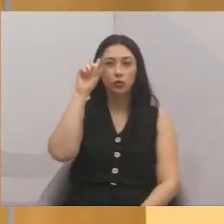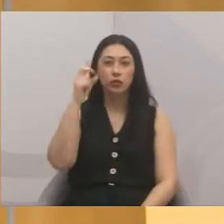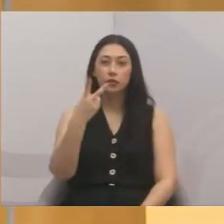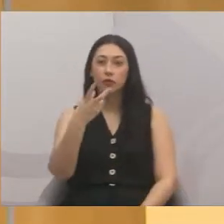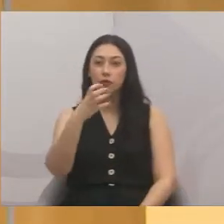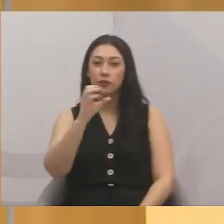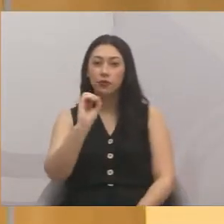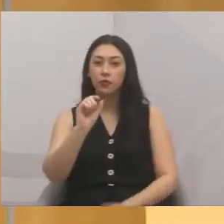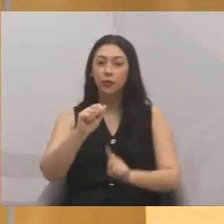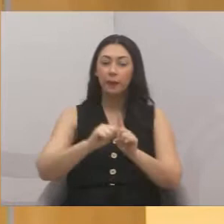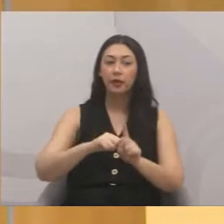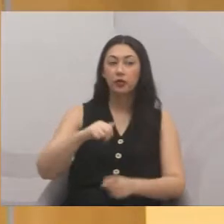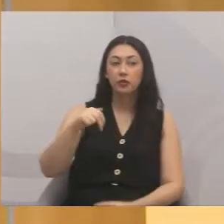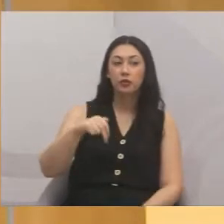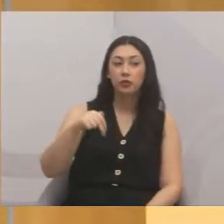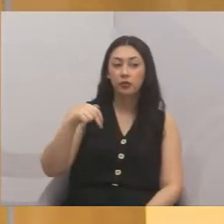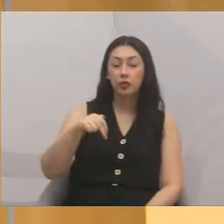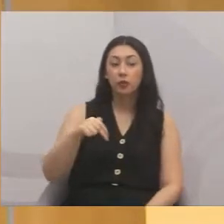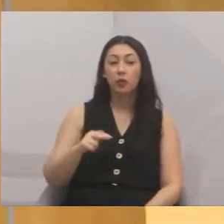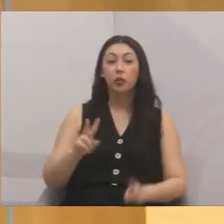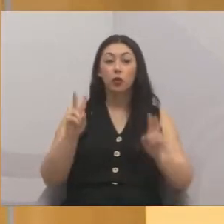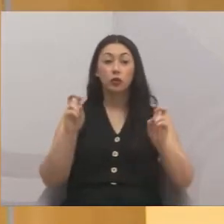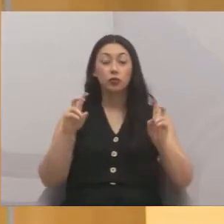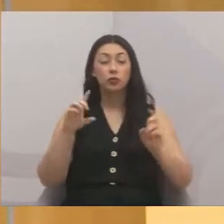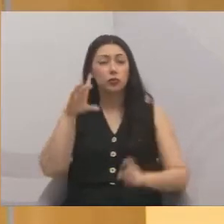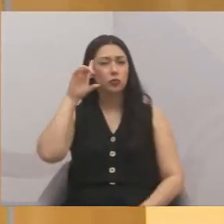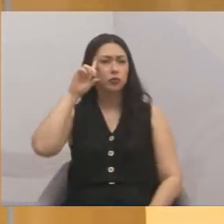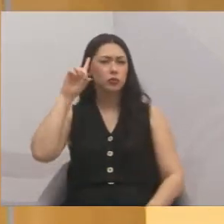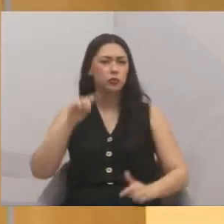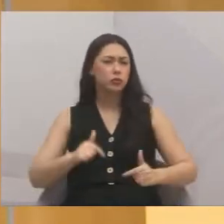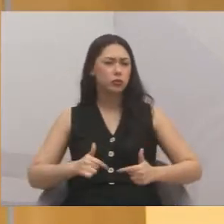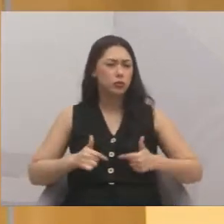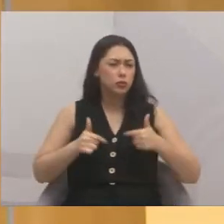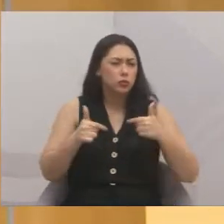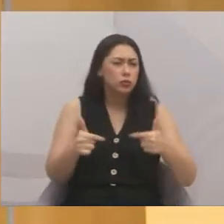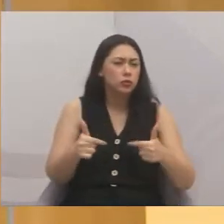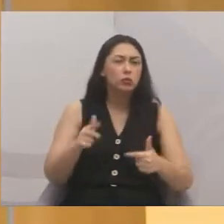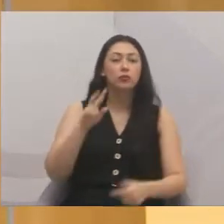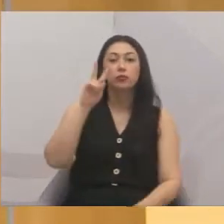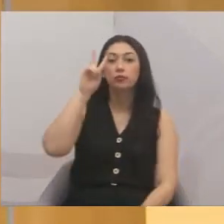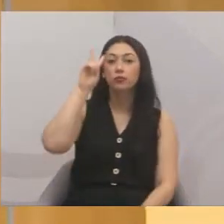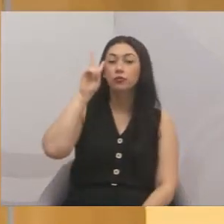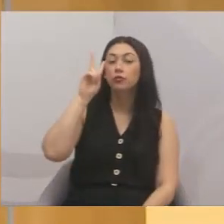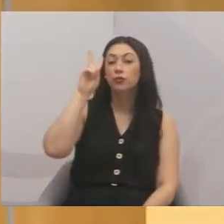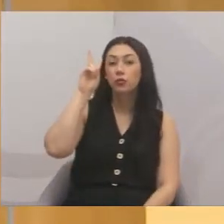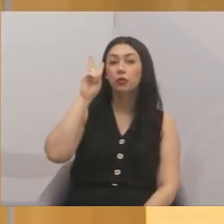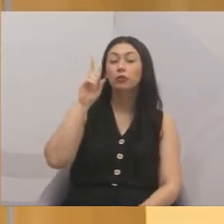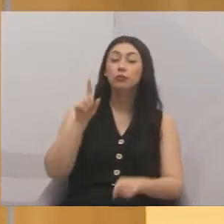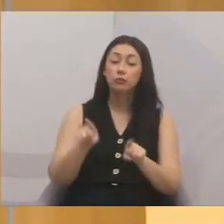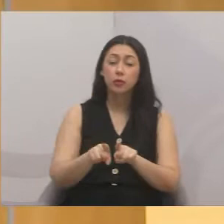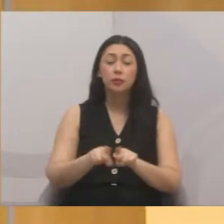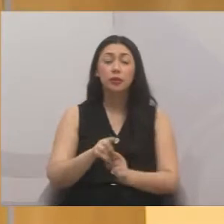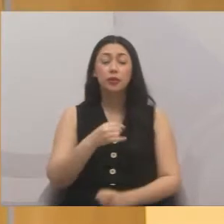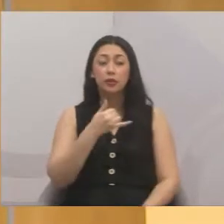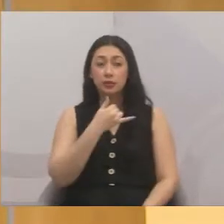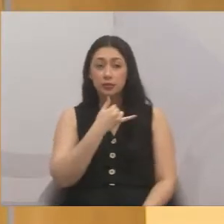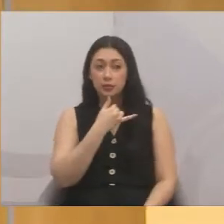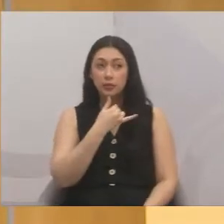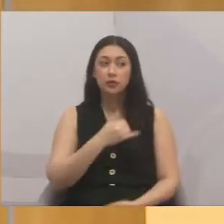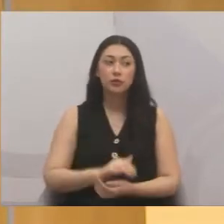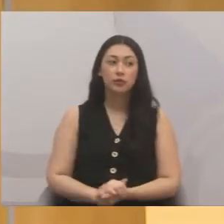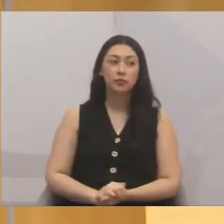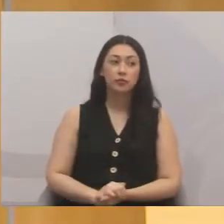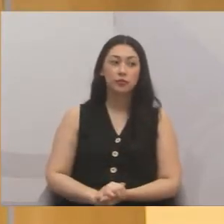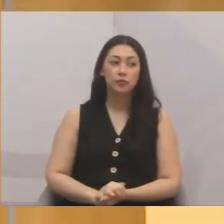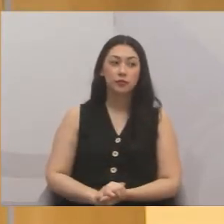é falar de um dia de luta, é falar de um dia histórico e triste. Esse dia